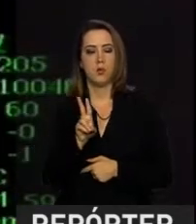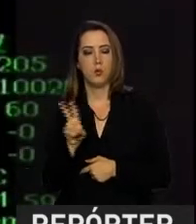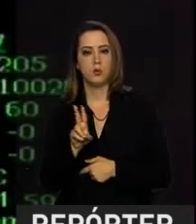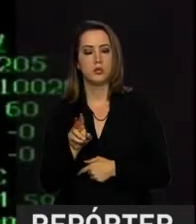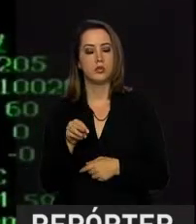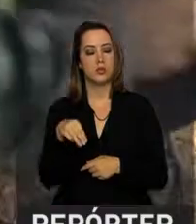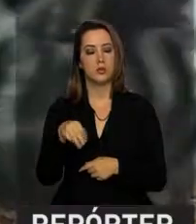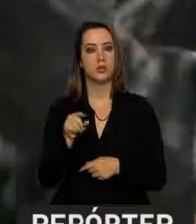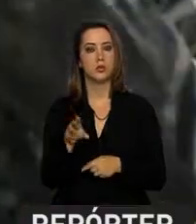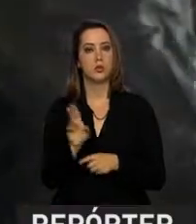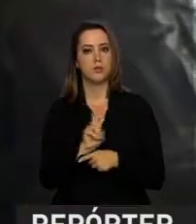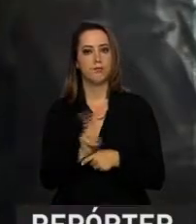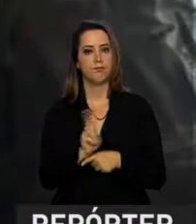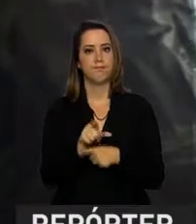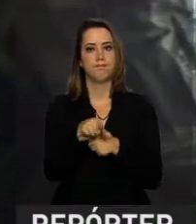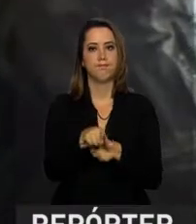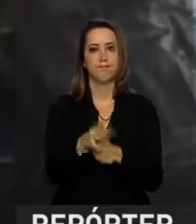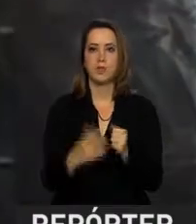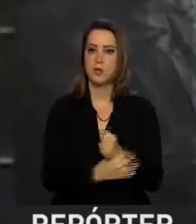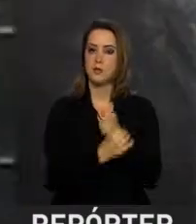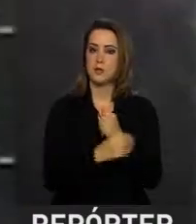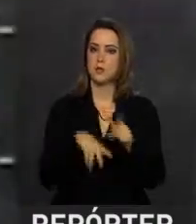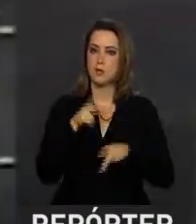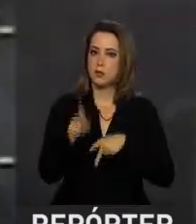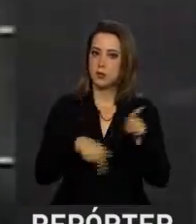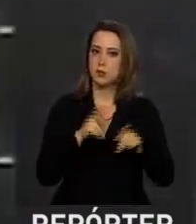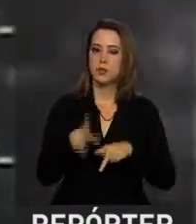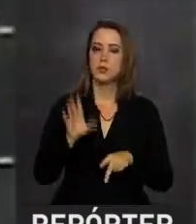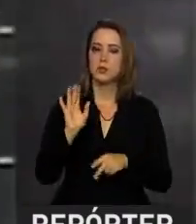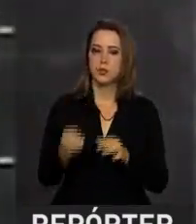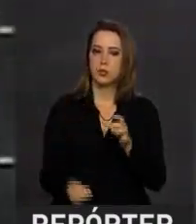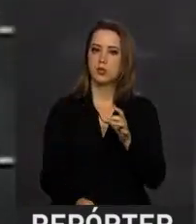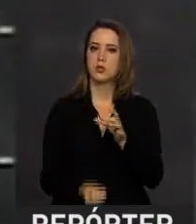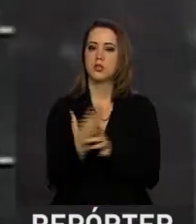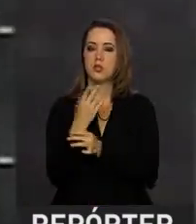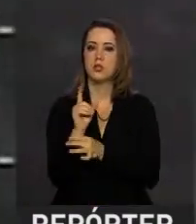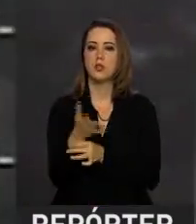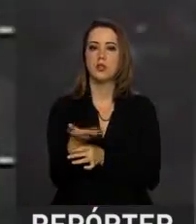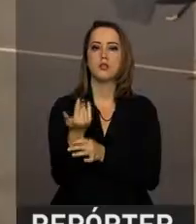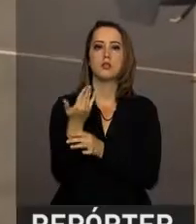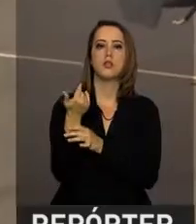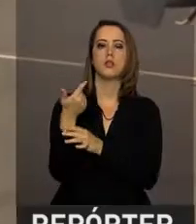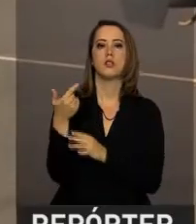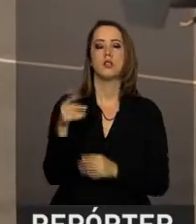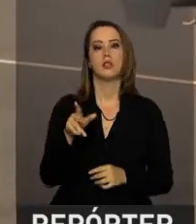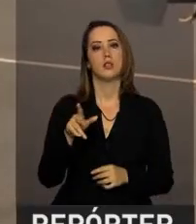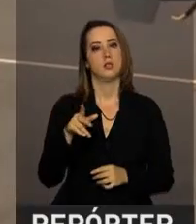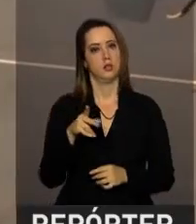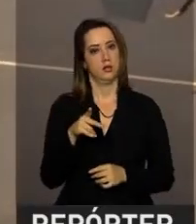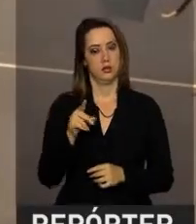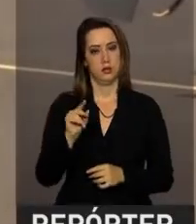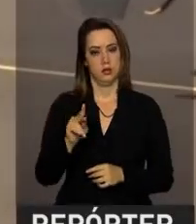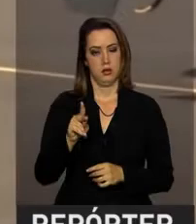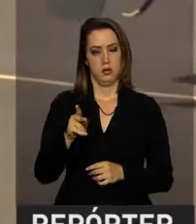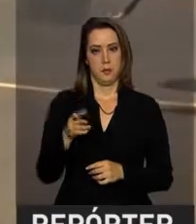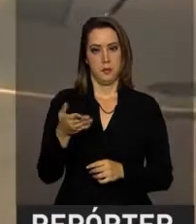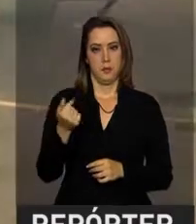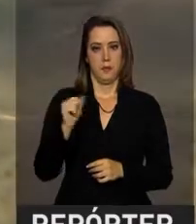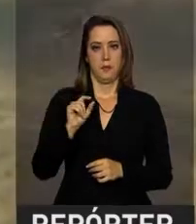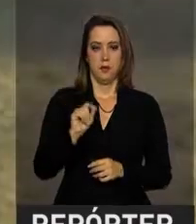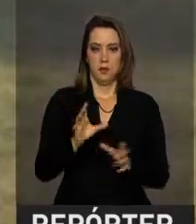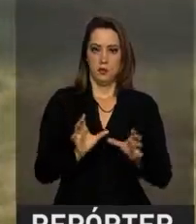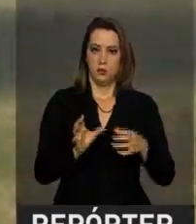da população criada em 2011 sob a coordenação do então vice presidente michel temer a operação ágata